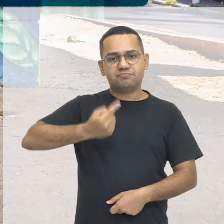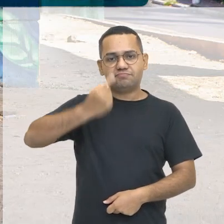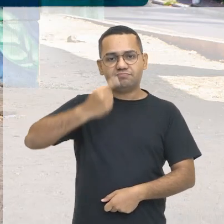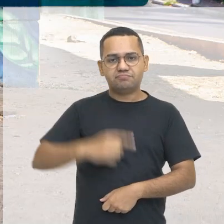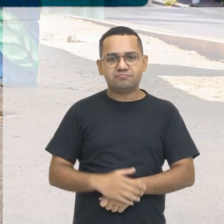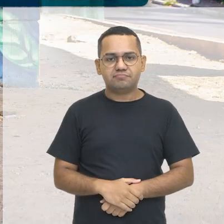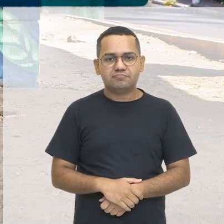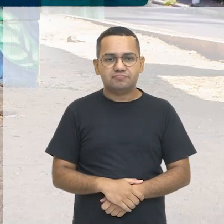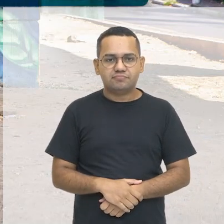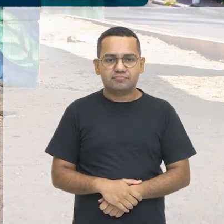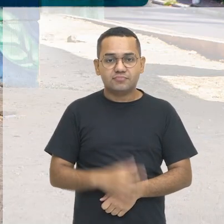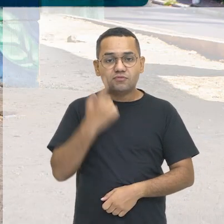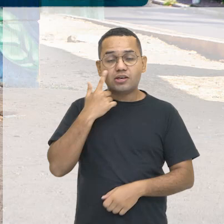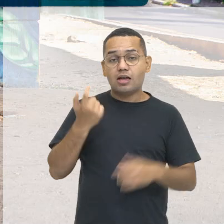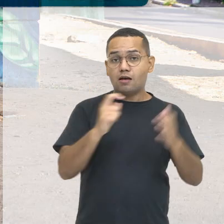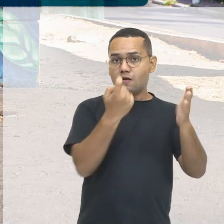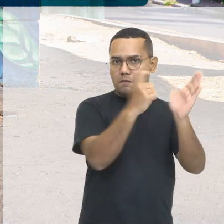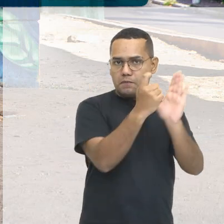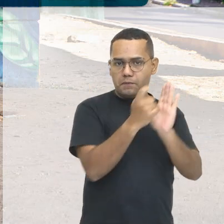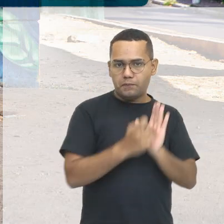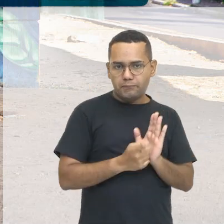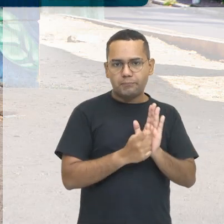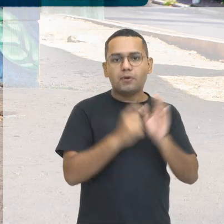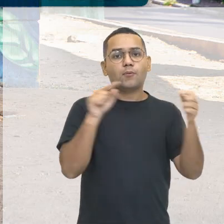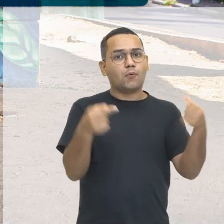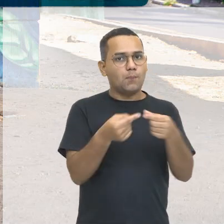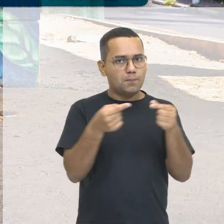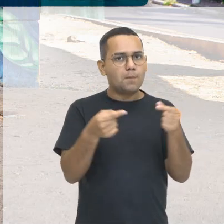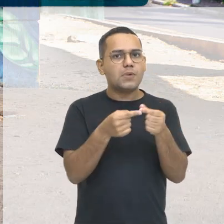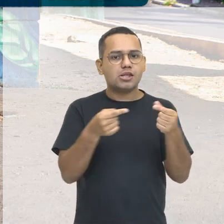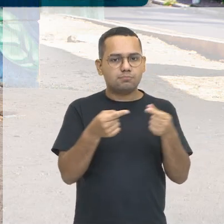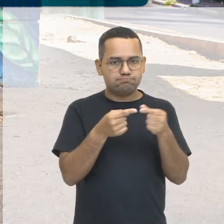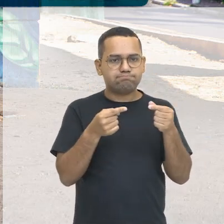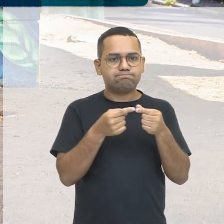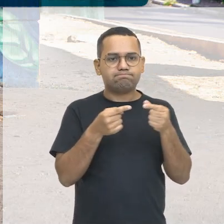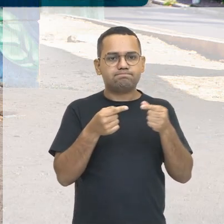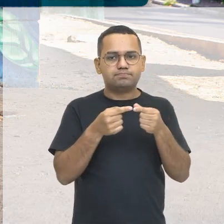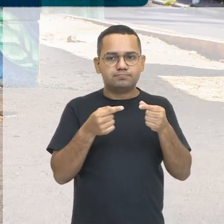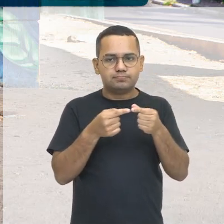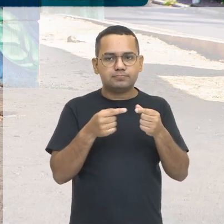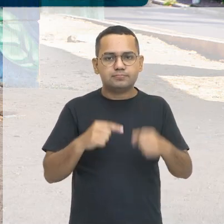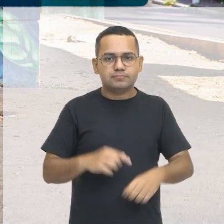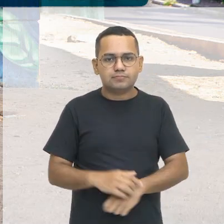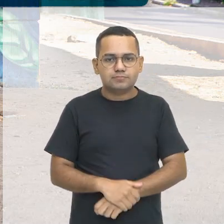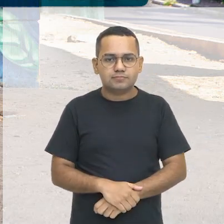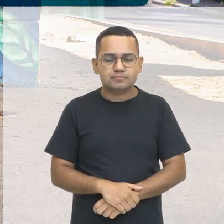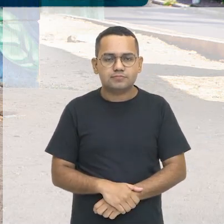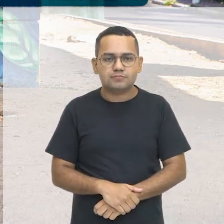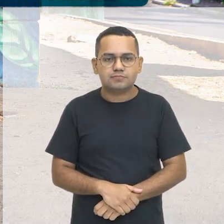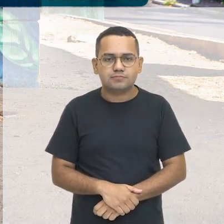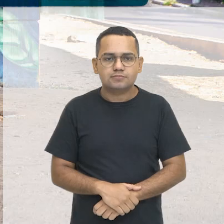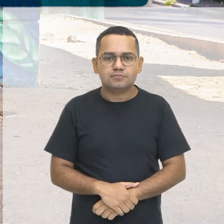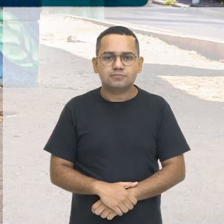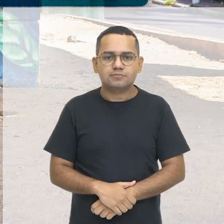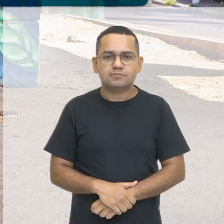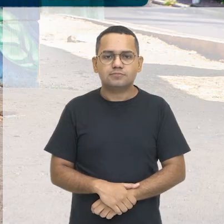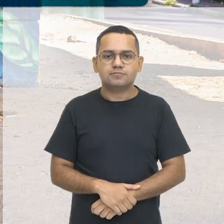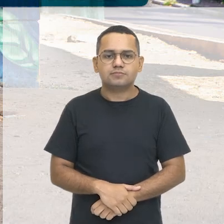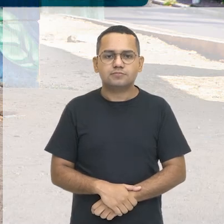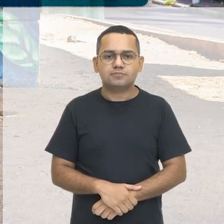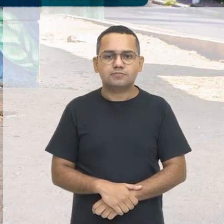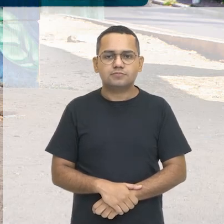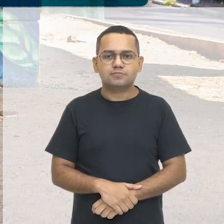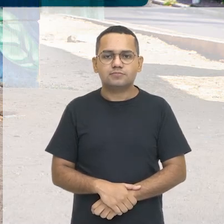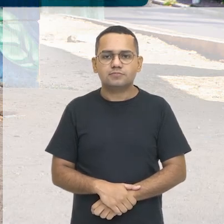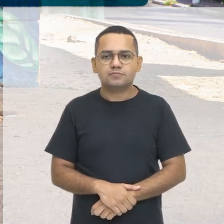Então, aqui a meu lado, aqui atrás de mim, nós temos um grafite, certo? Que faz parte desse movimento cultural, ou